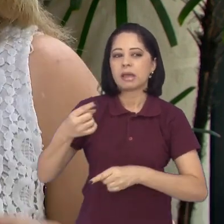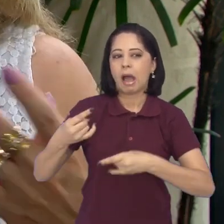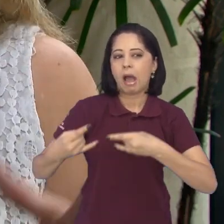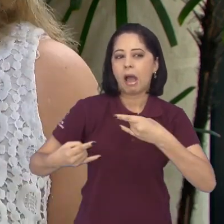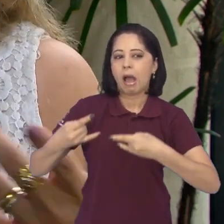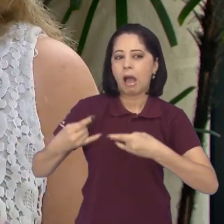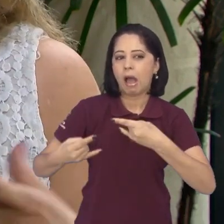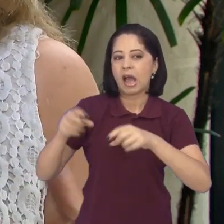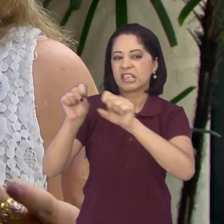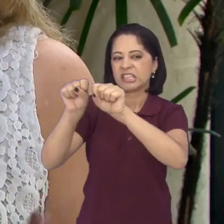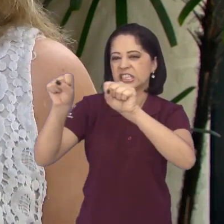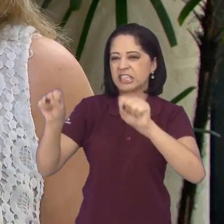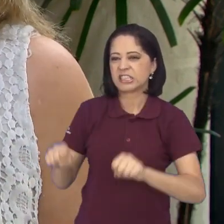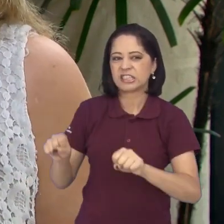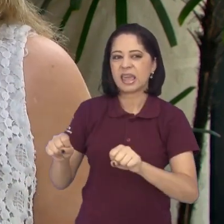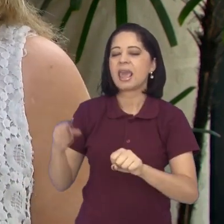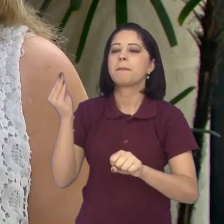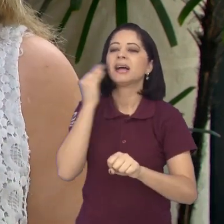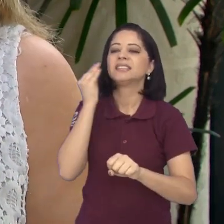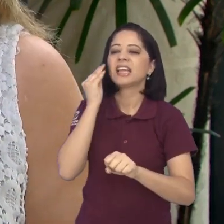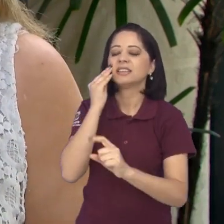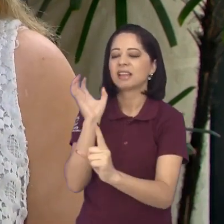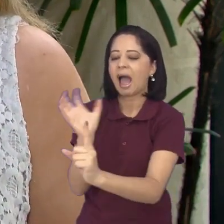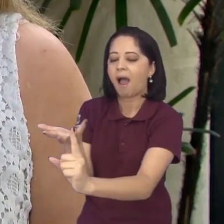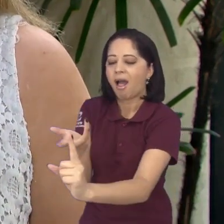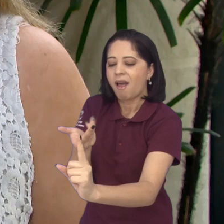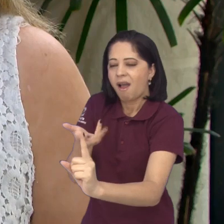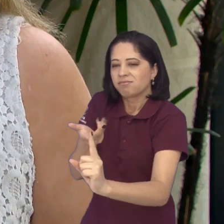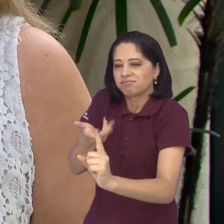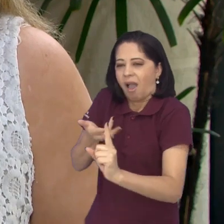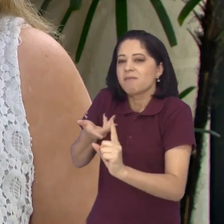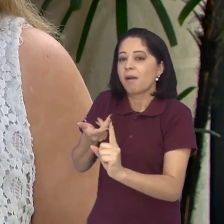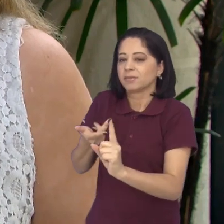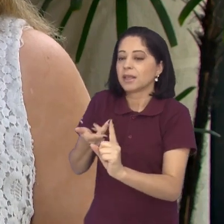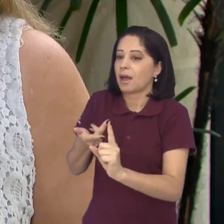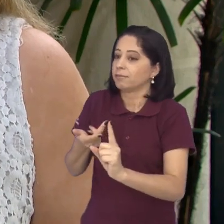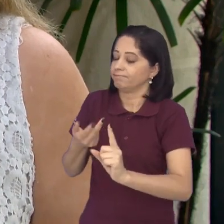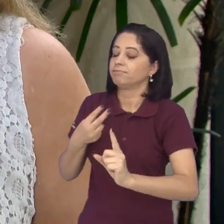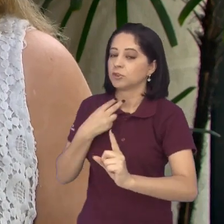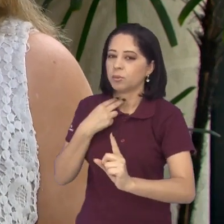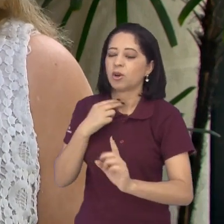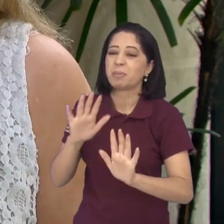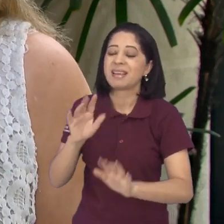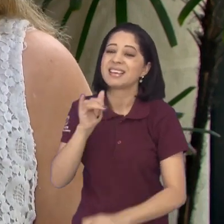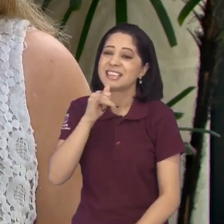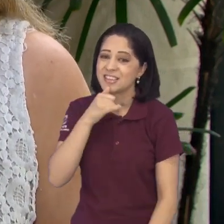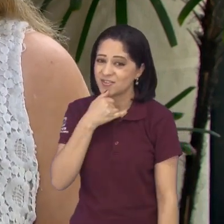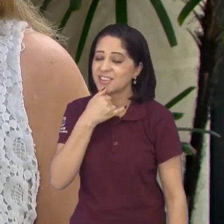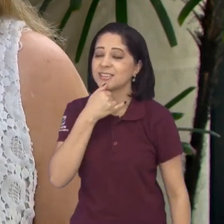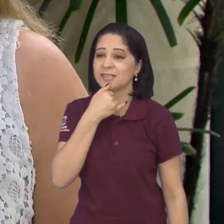para tentar angariar o máximo de pessoas e assim,